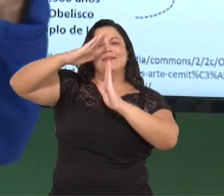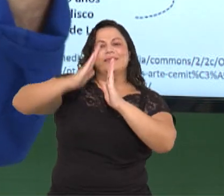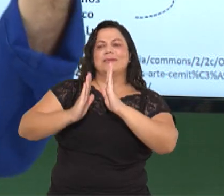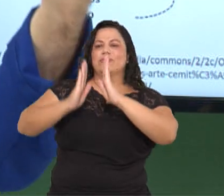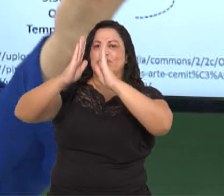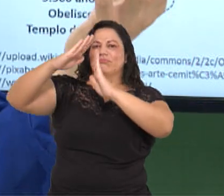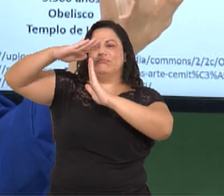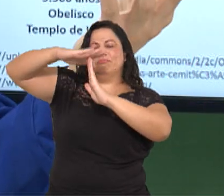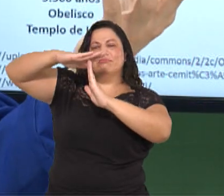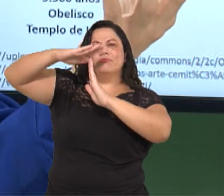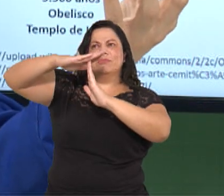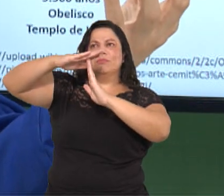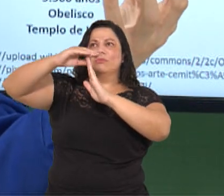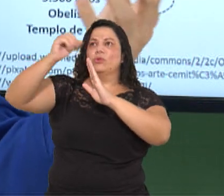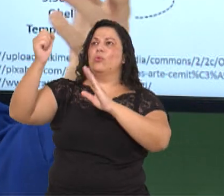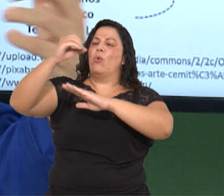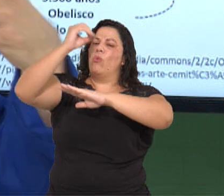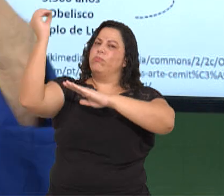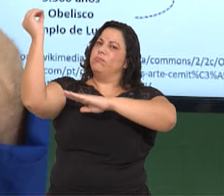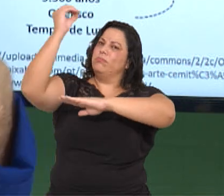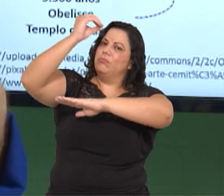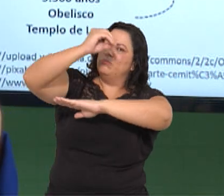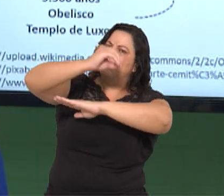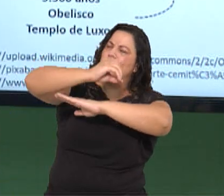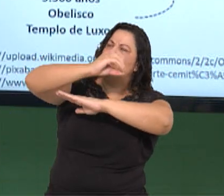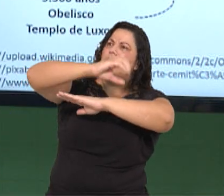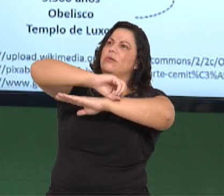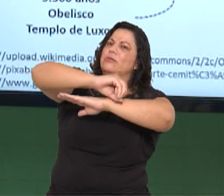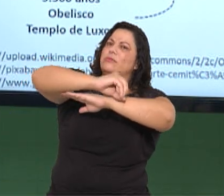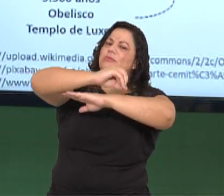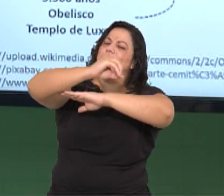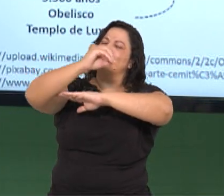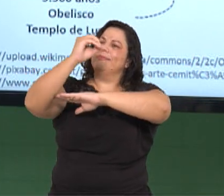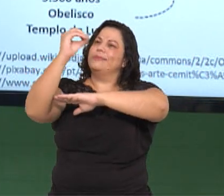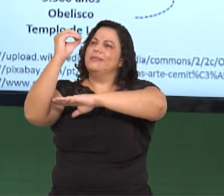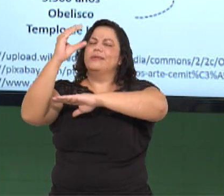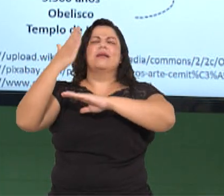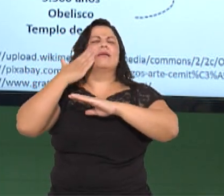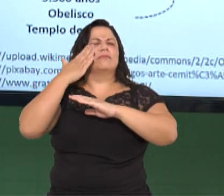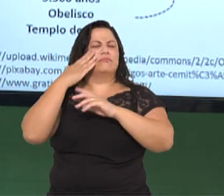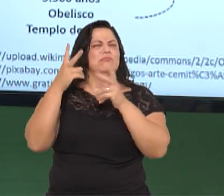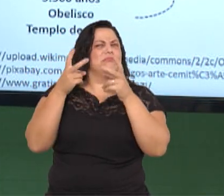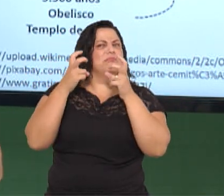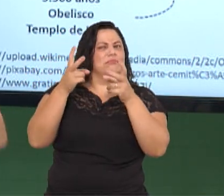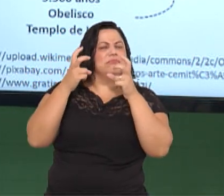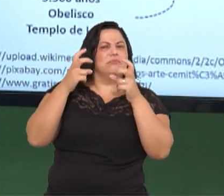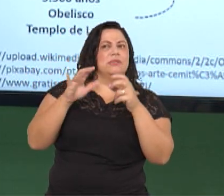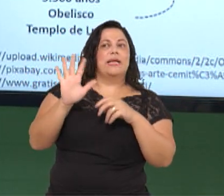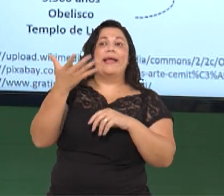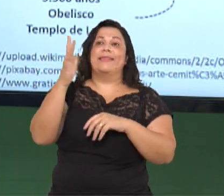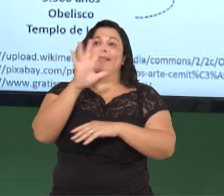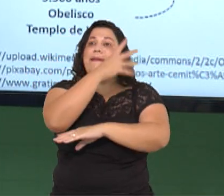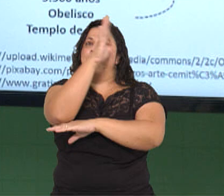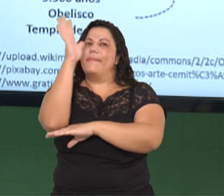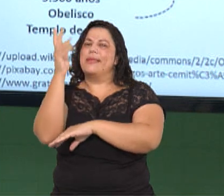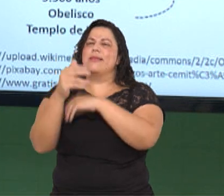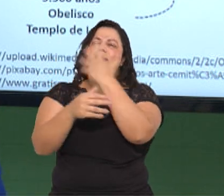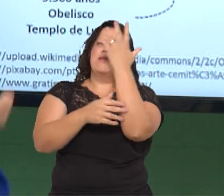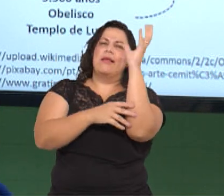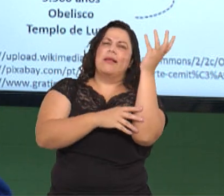relacionada com o pôr do sol, né, e o nascer do sol, que dependendo da estação,